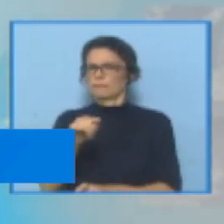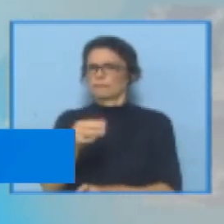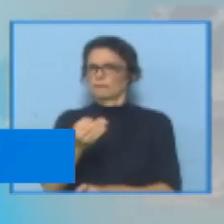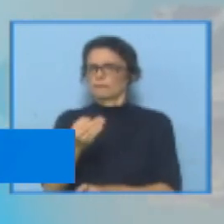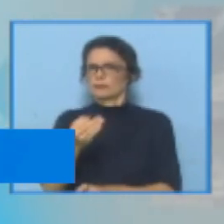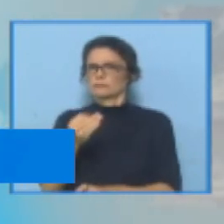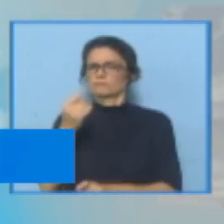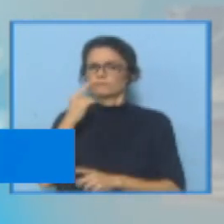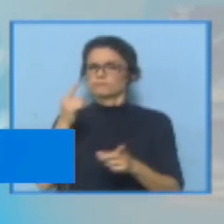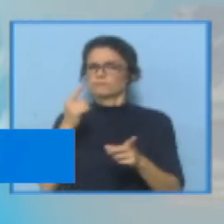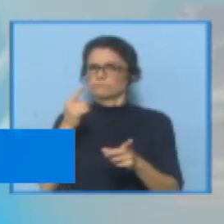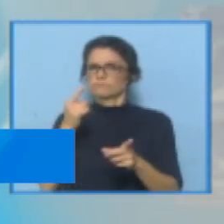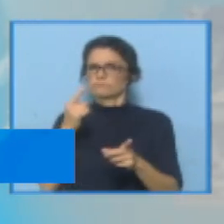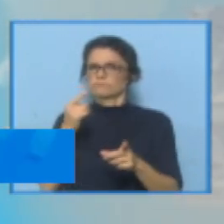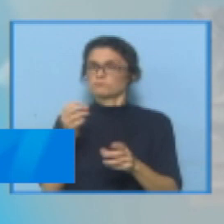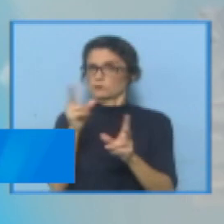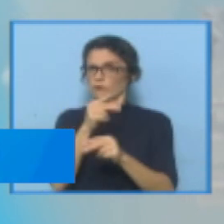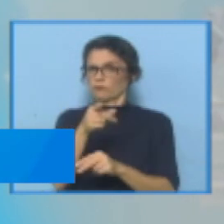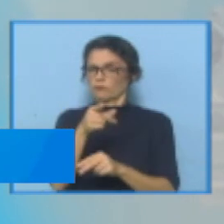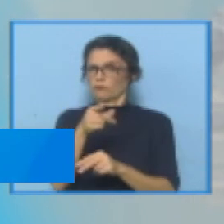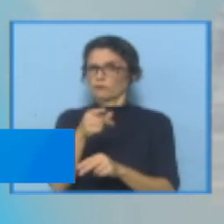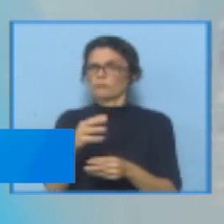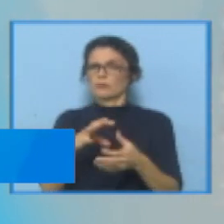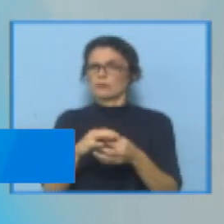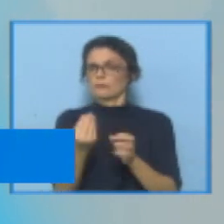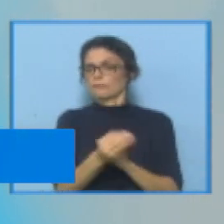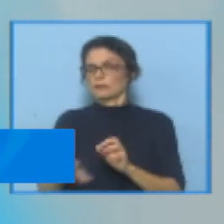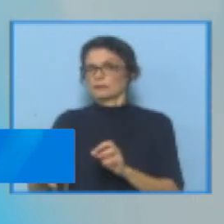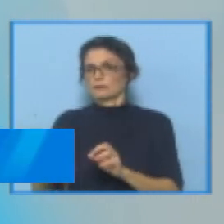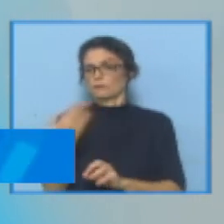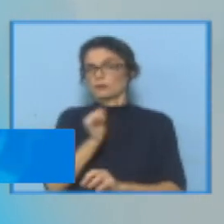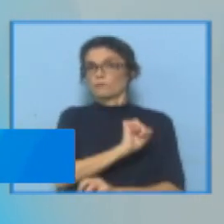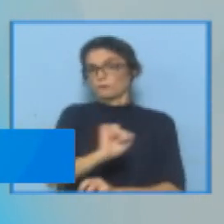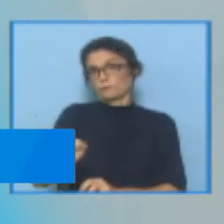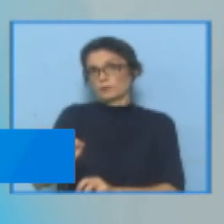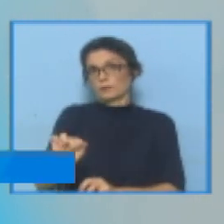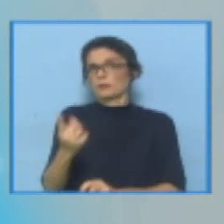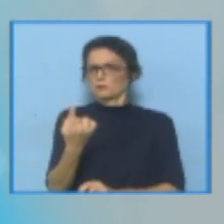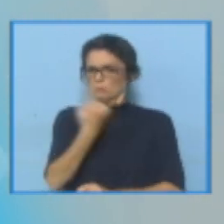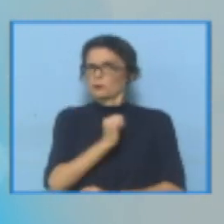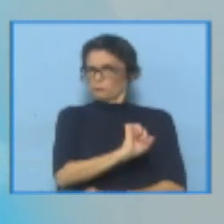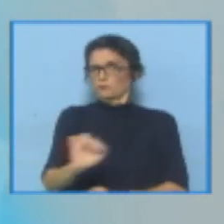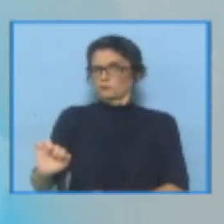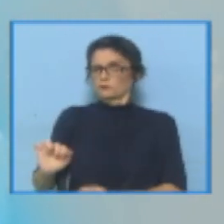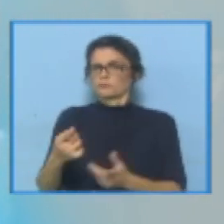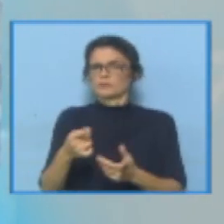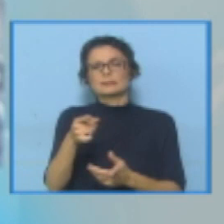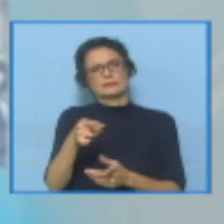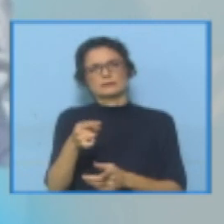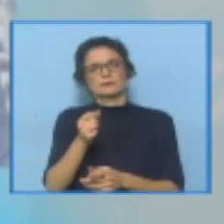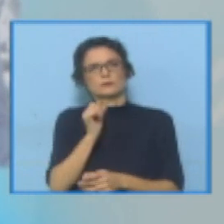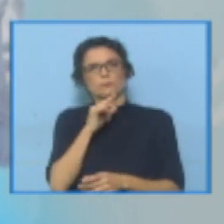inédita iniciativa que desperta os mais novos para os seus direitos e os seus deveres. Um jogo que daqui a pouco